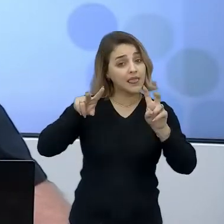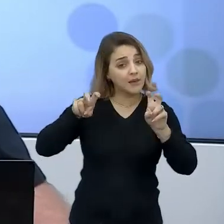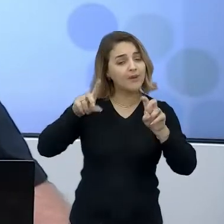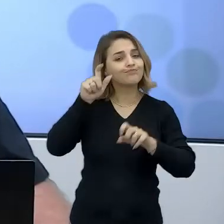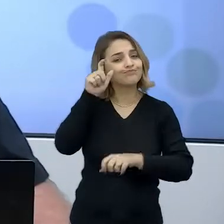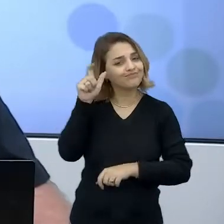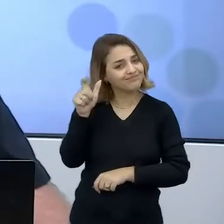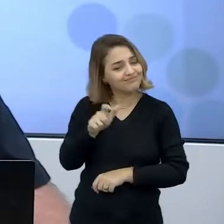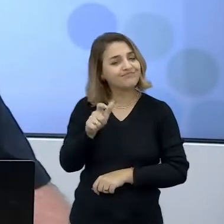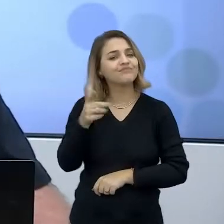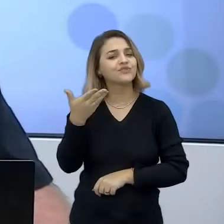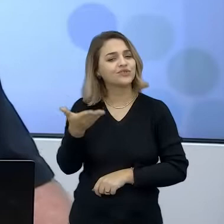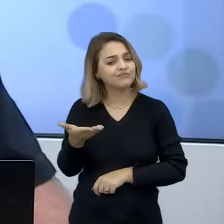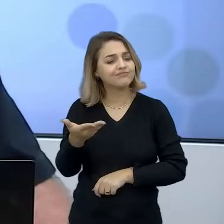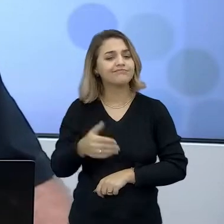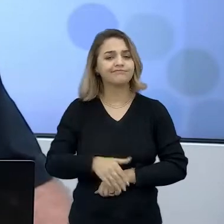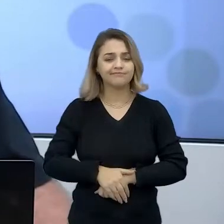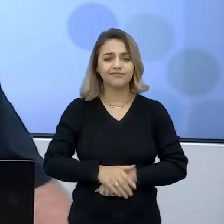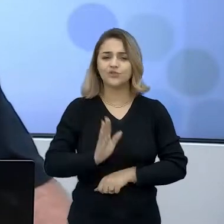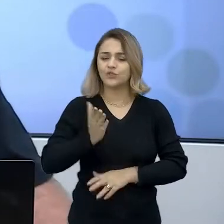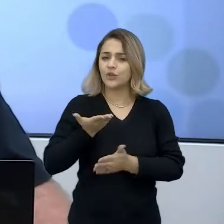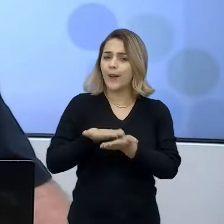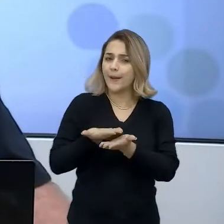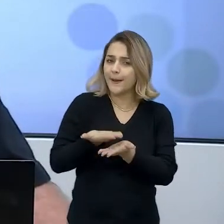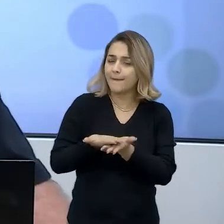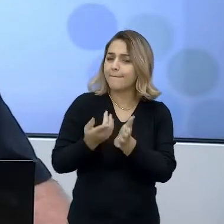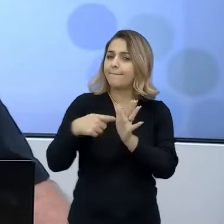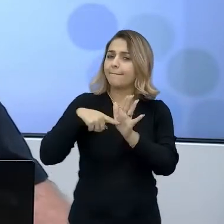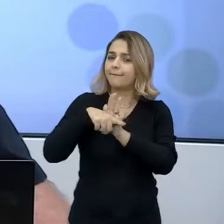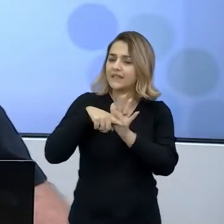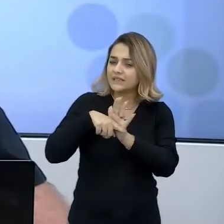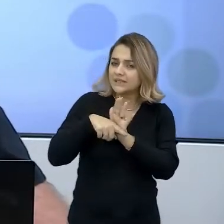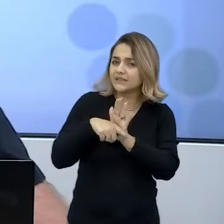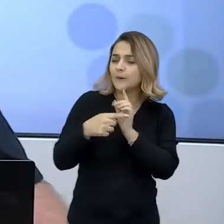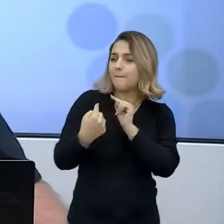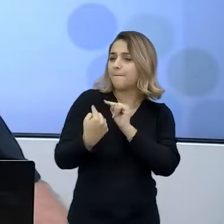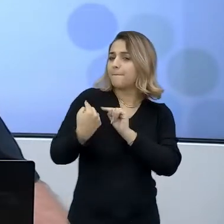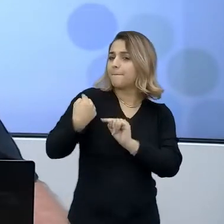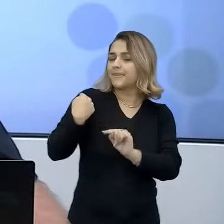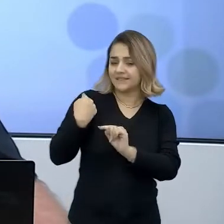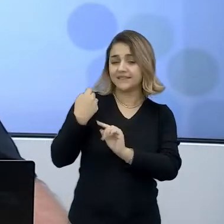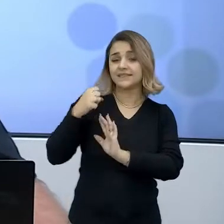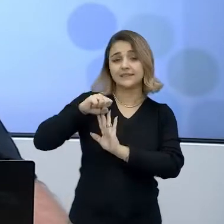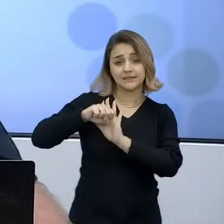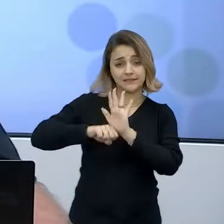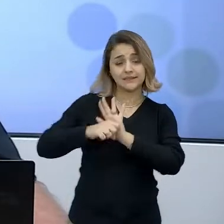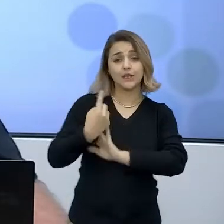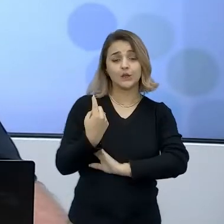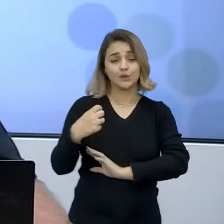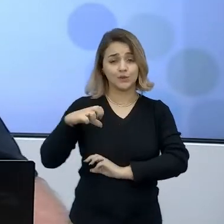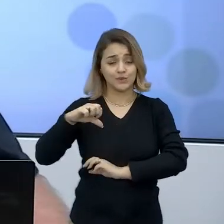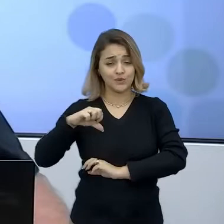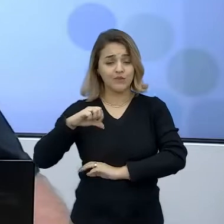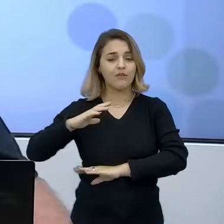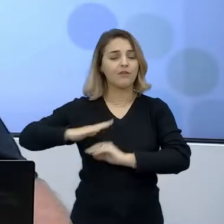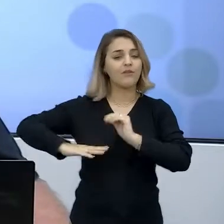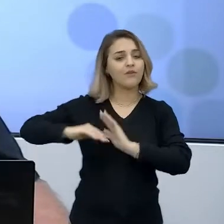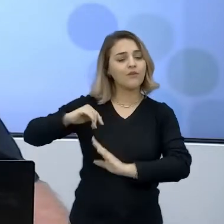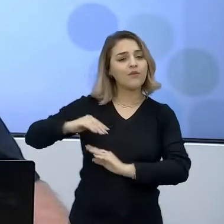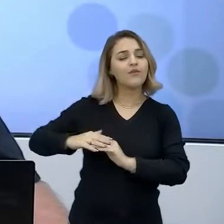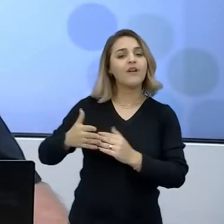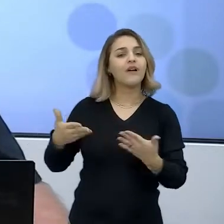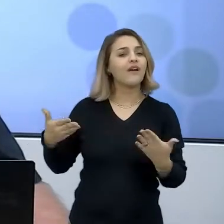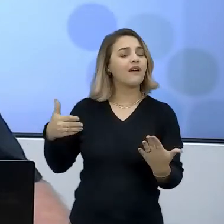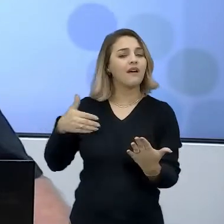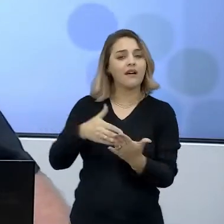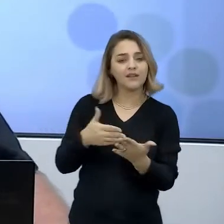tema já, né, bem, né, estudado, né, desde o século XIX, né, mas que ele é muito mais introduzido nos dias